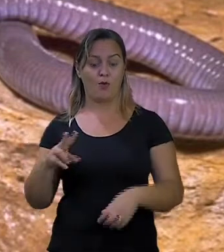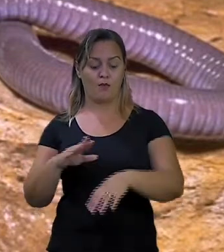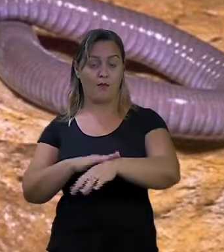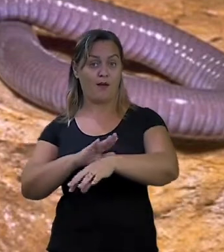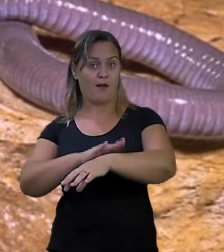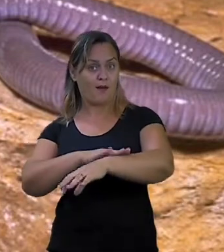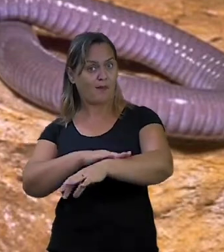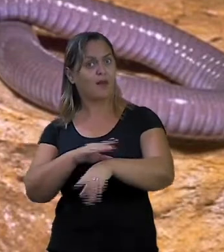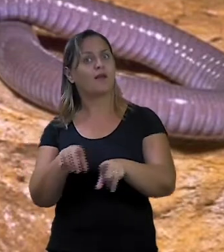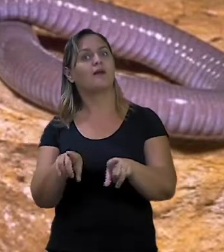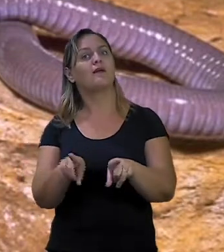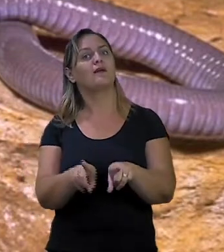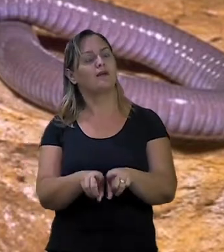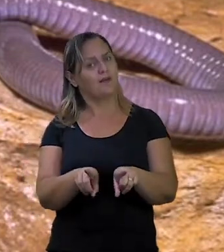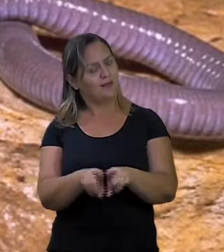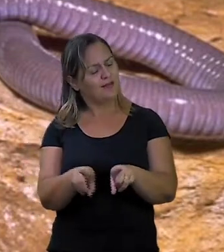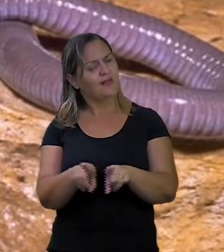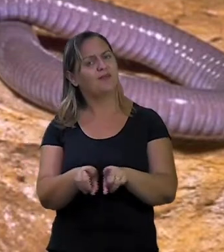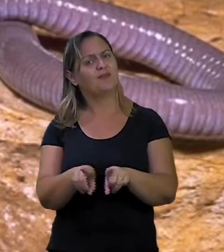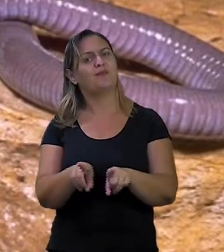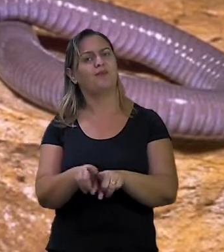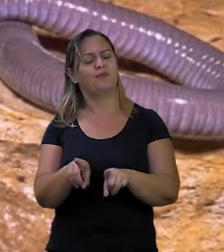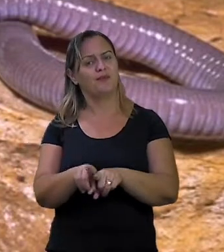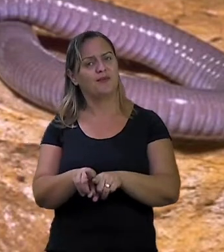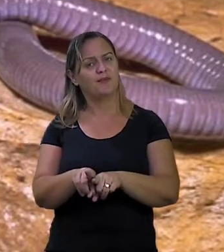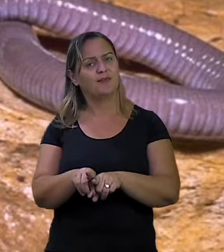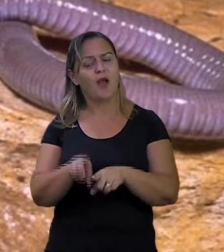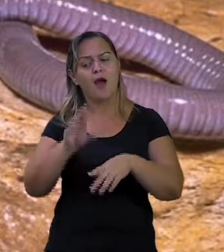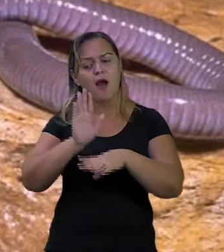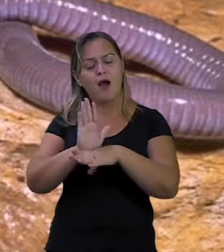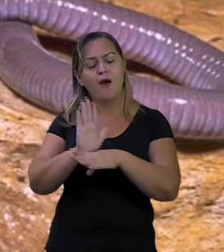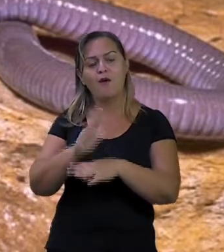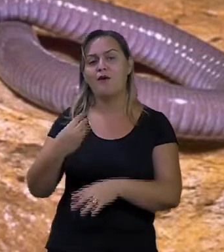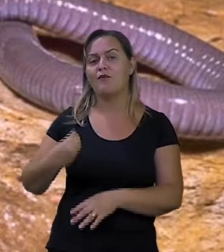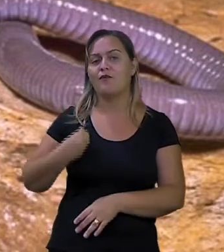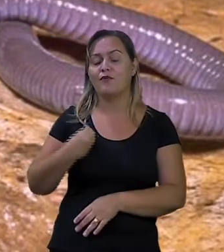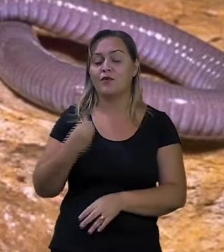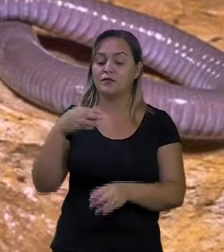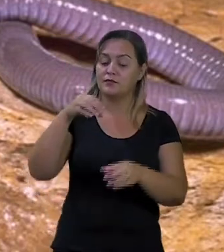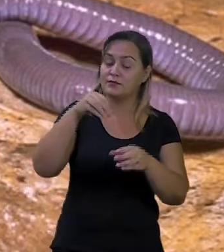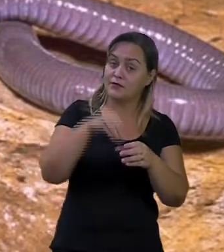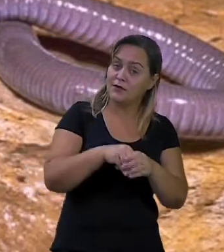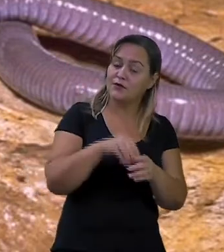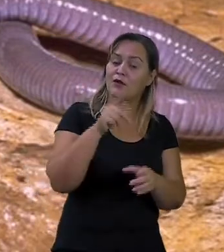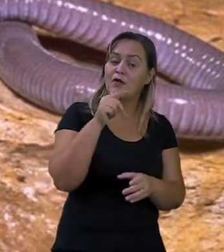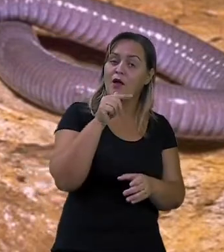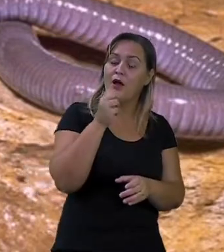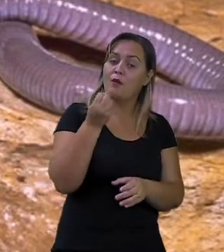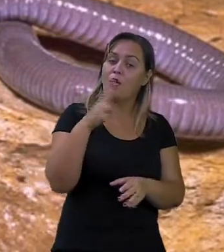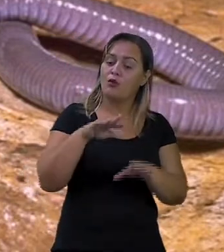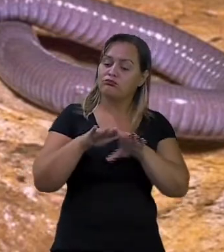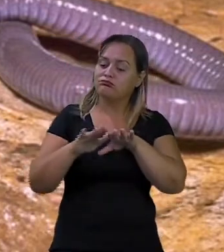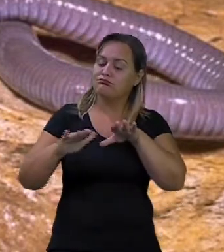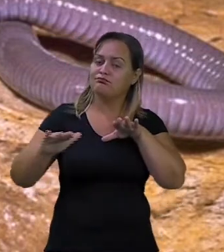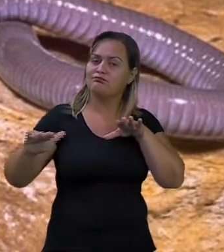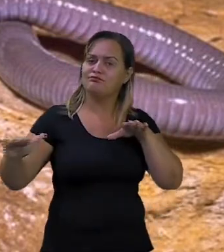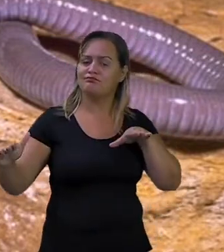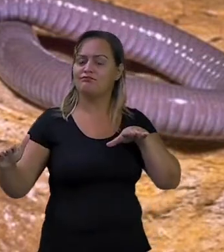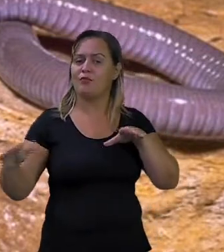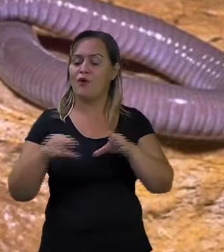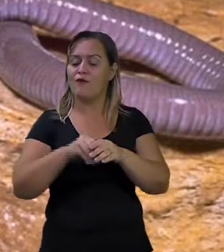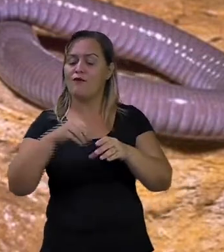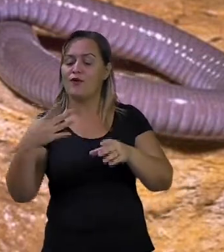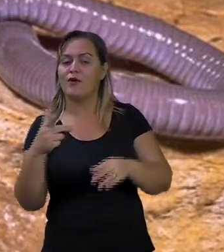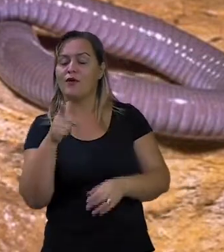fazendo com que eles possam viver tanto dentro da água quanto em terra firme. São animais de pele